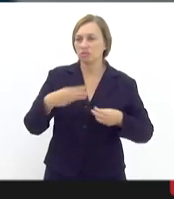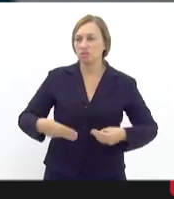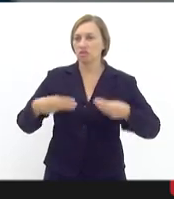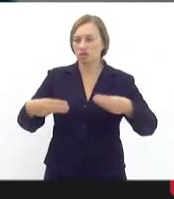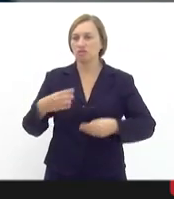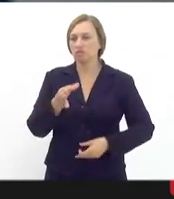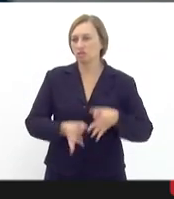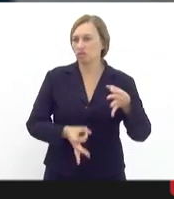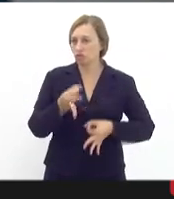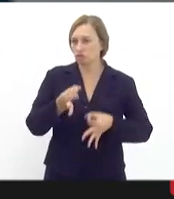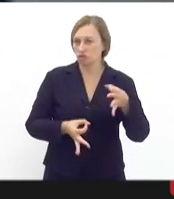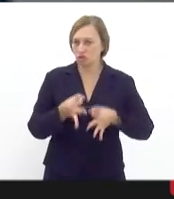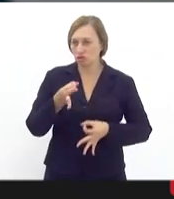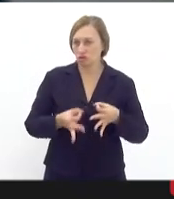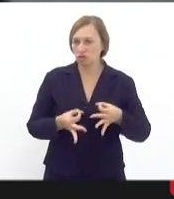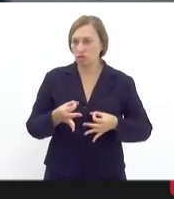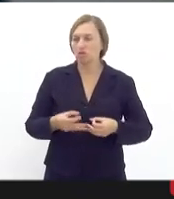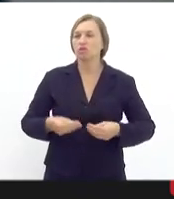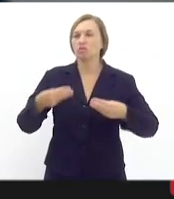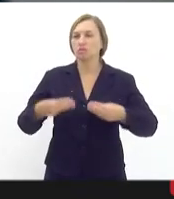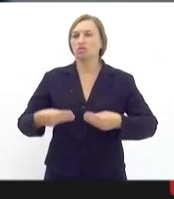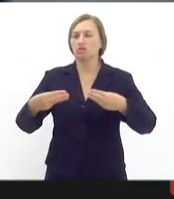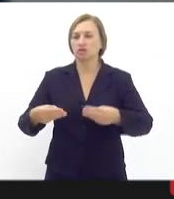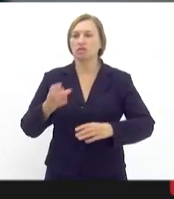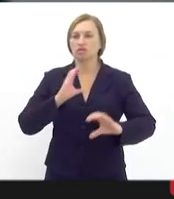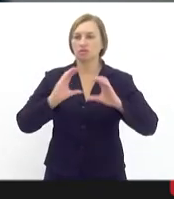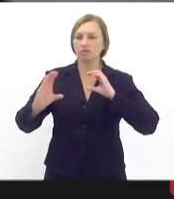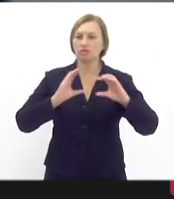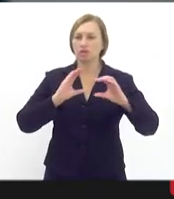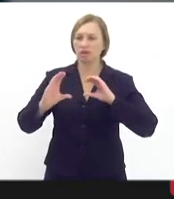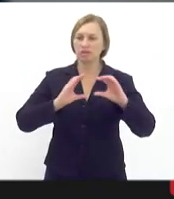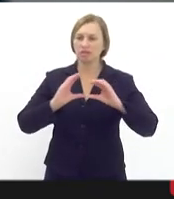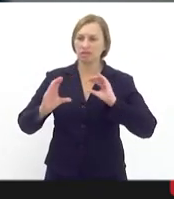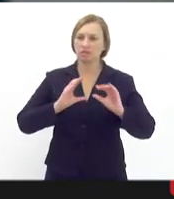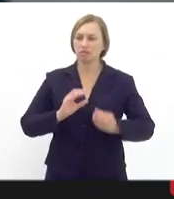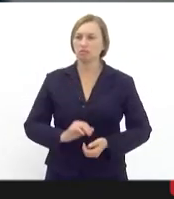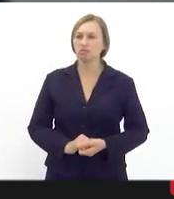do Ministério das Comunicações.